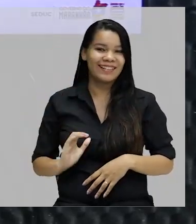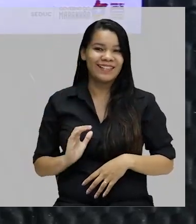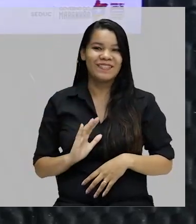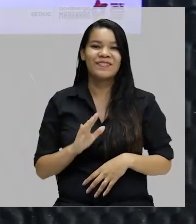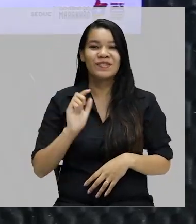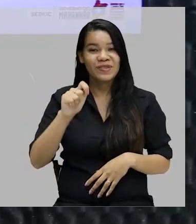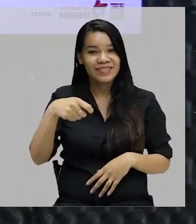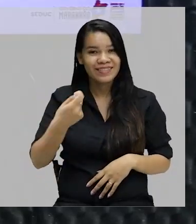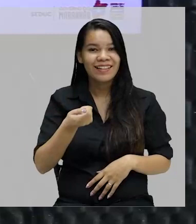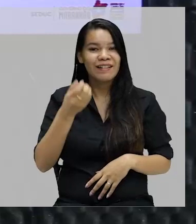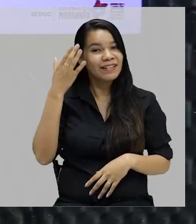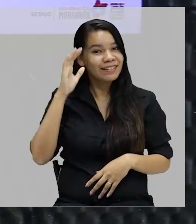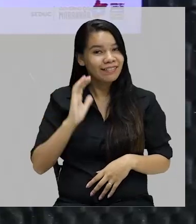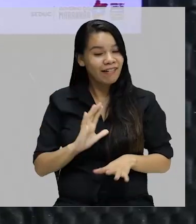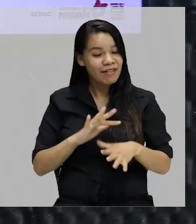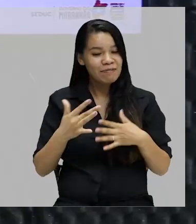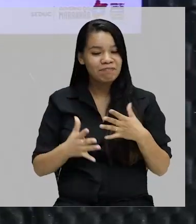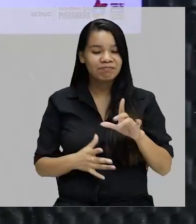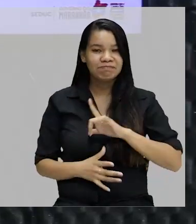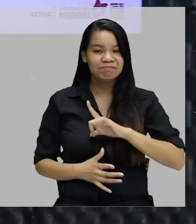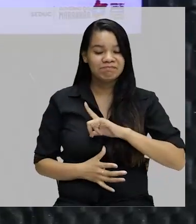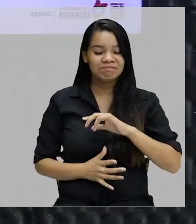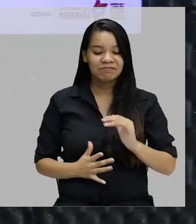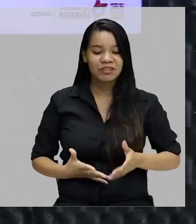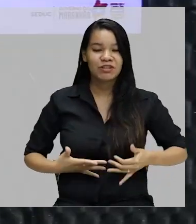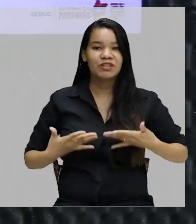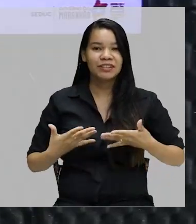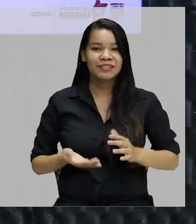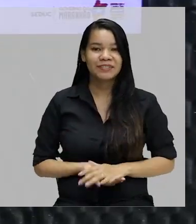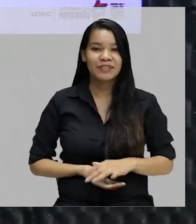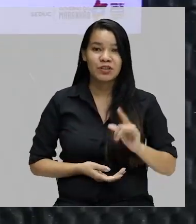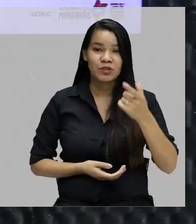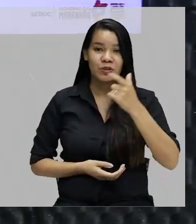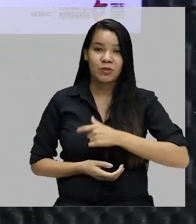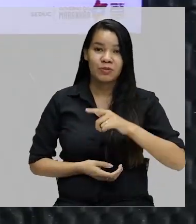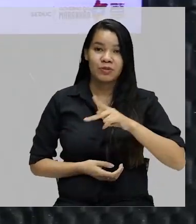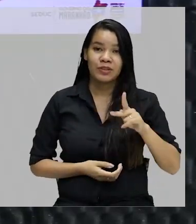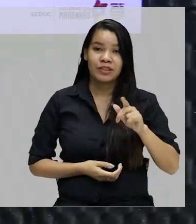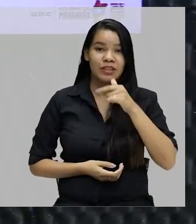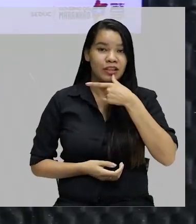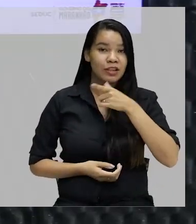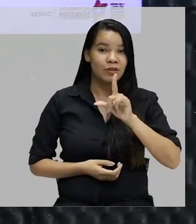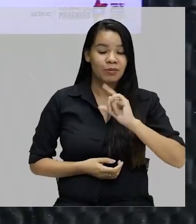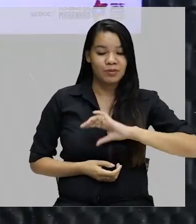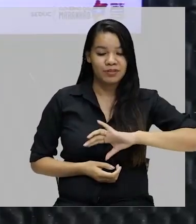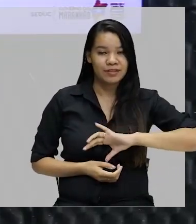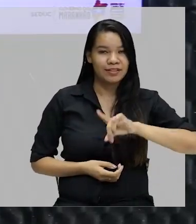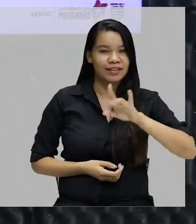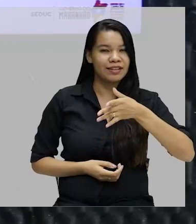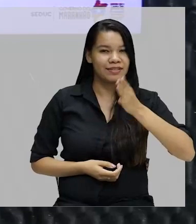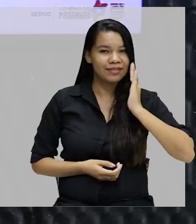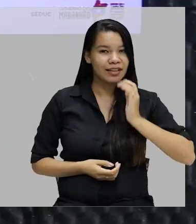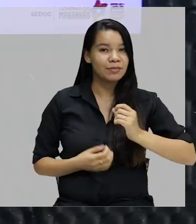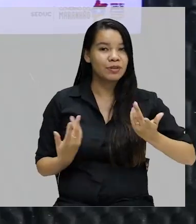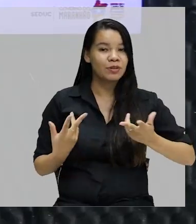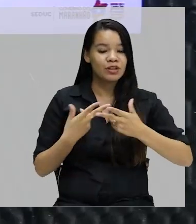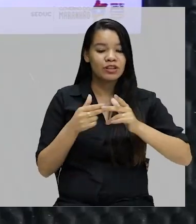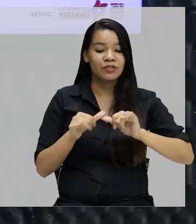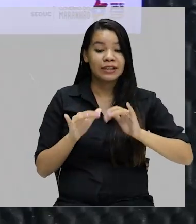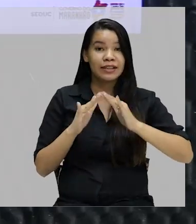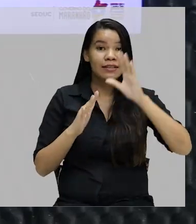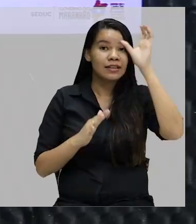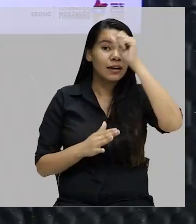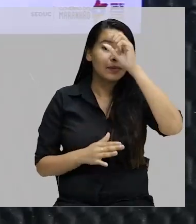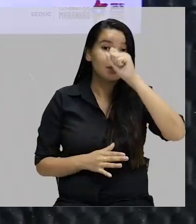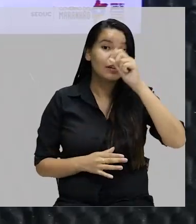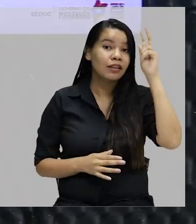agora, Cacau. Pois é. Sou professora de língua portuguesa, você já sabe disso. O programa é o Fique em Casa Aprendendo. Lembrando